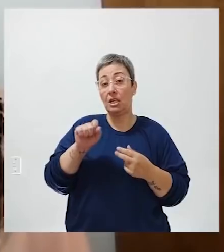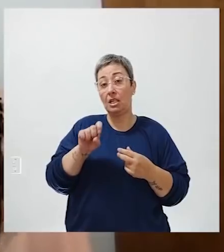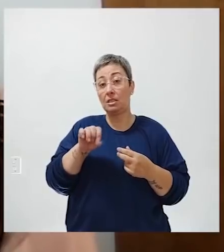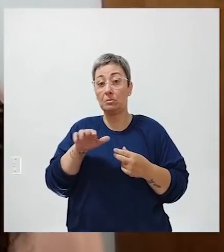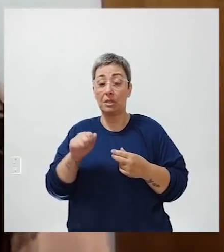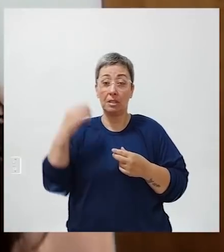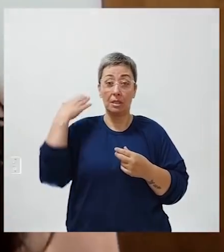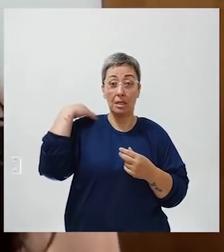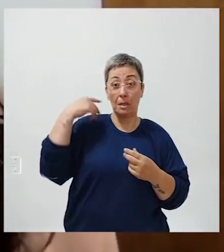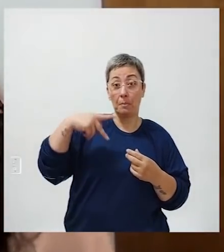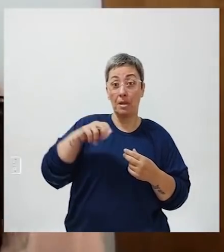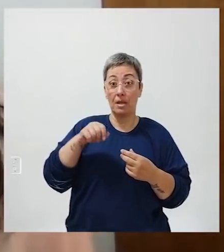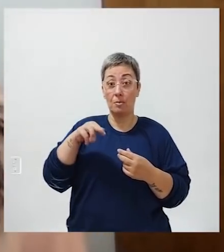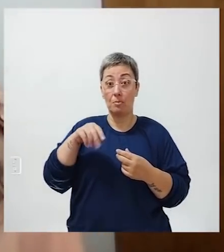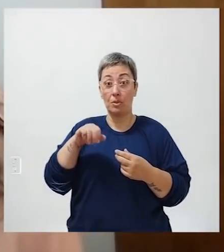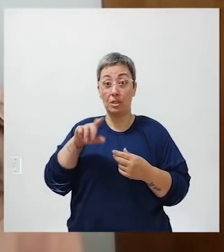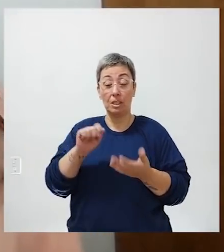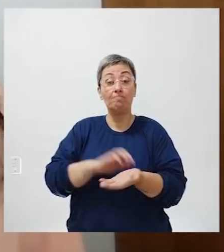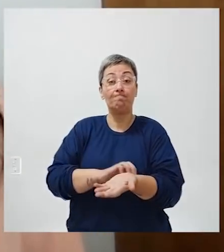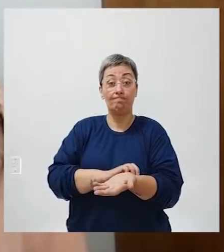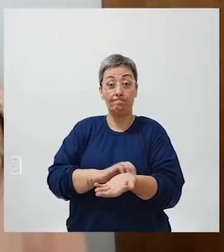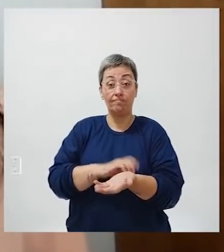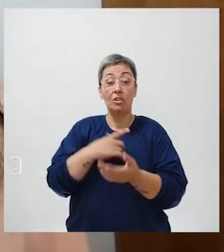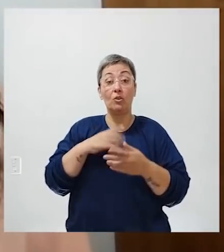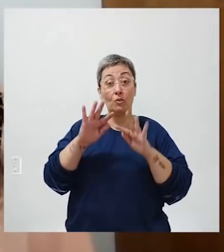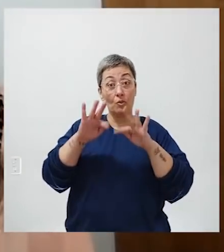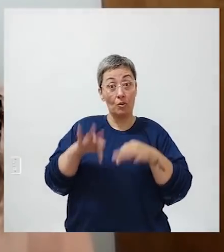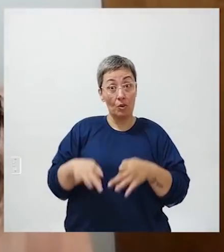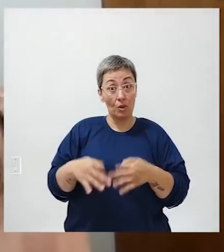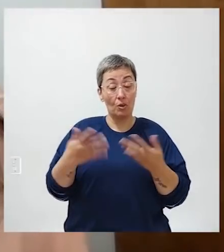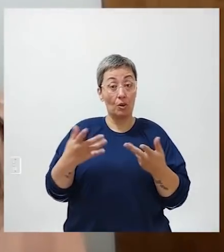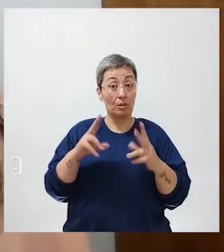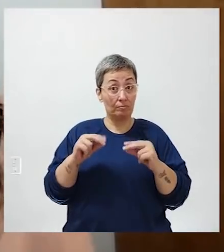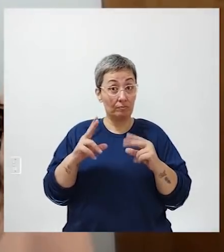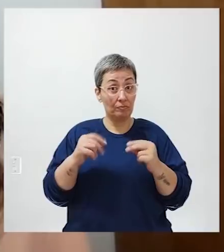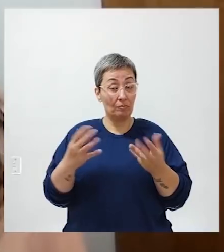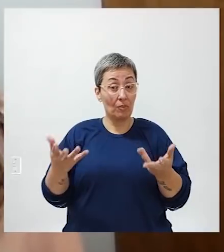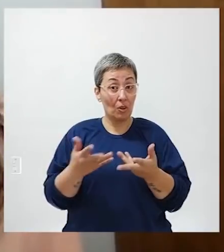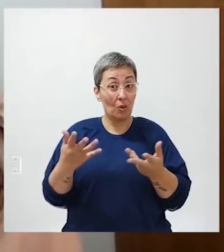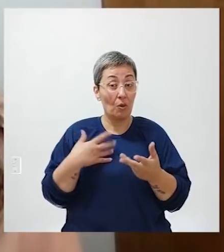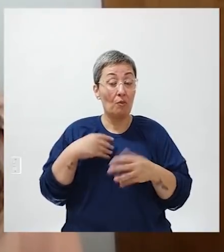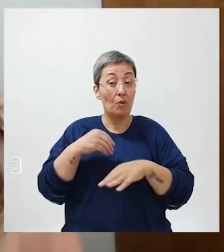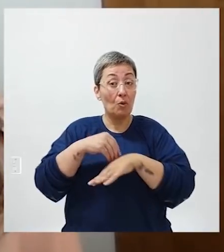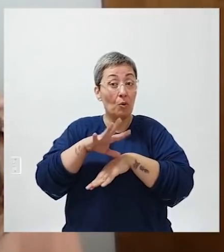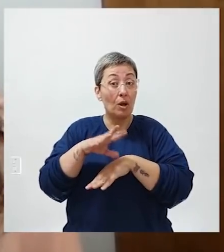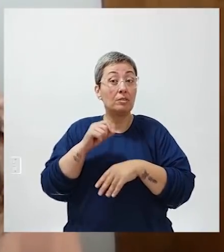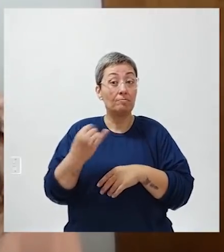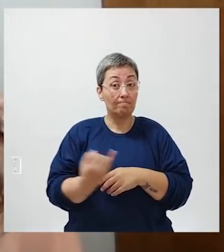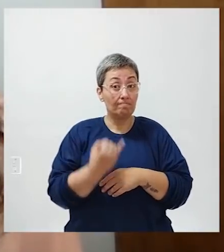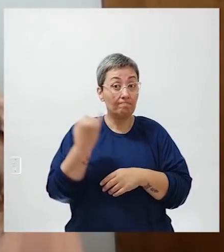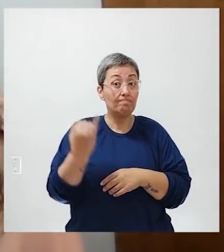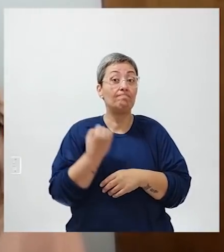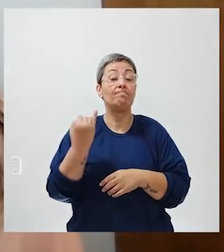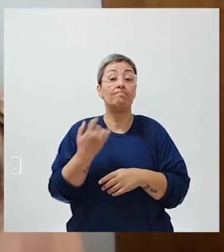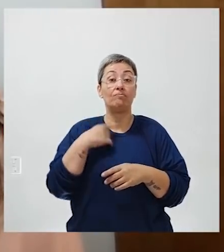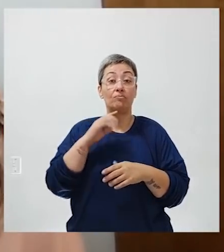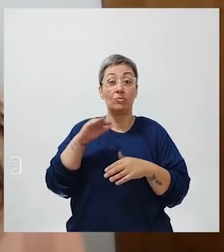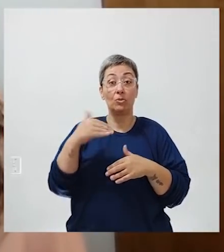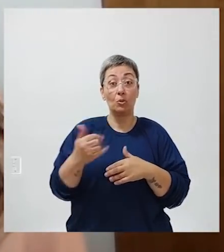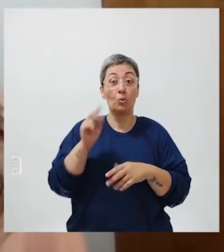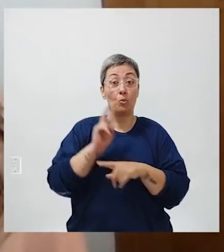e alergias. E para finalizar esse papo aqui de hoje, eu vou deixar algumas dicas importantes